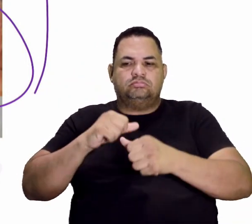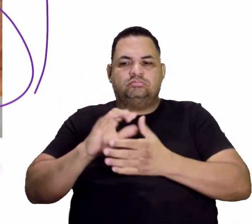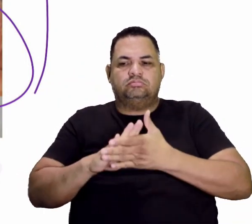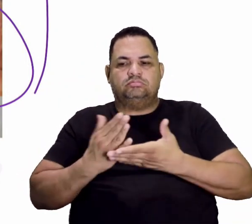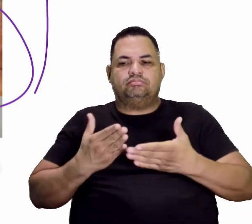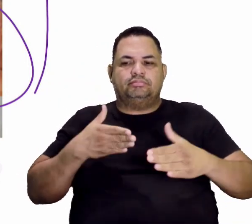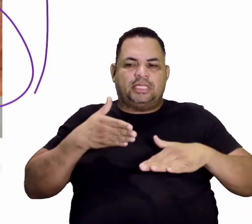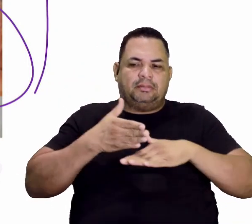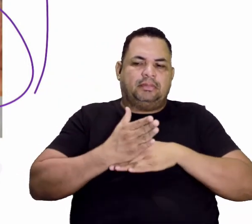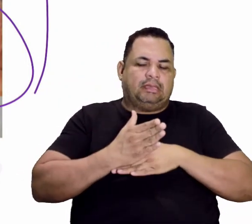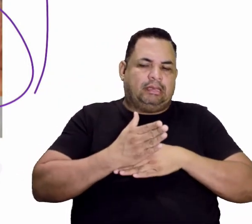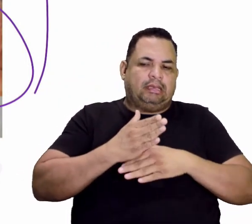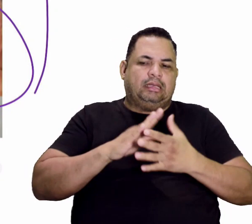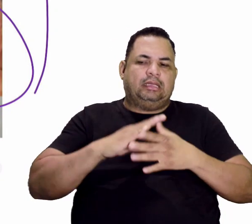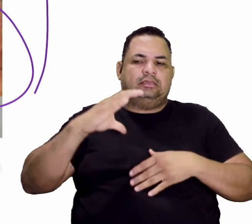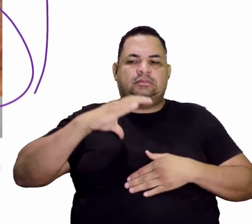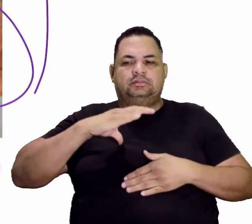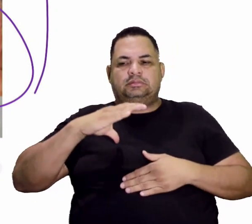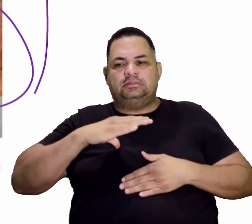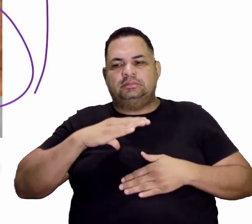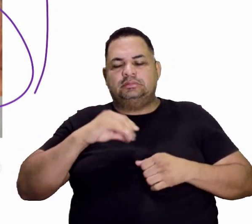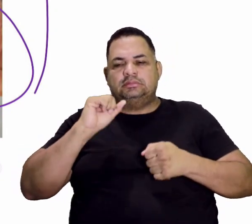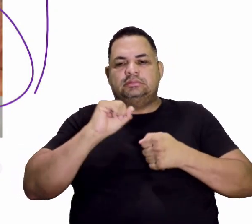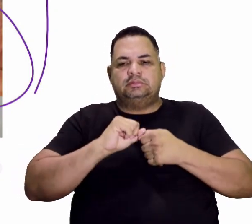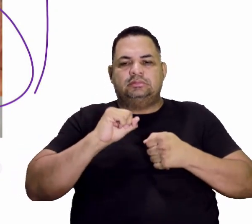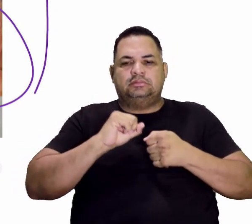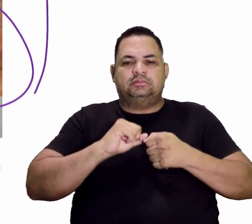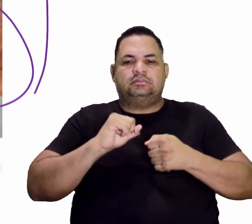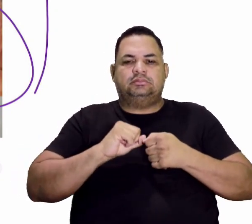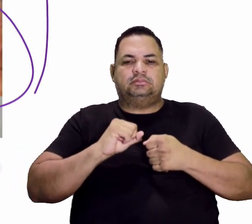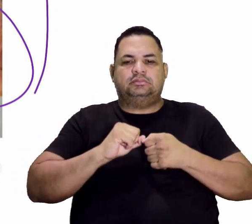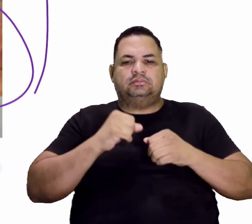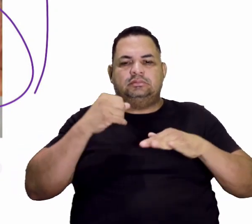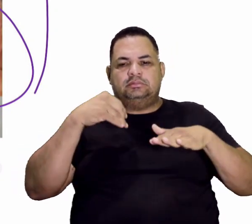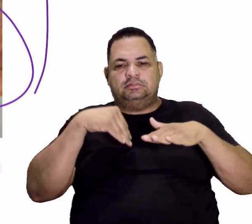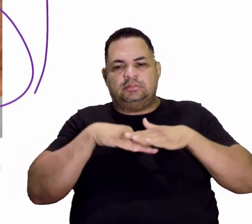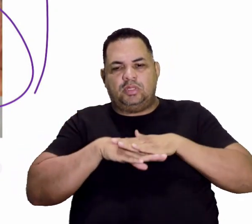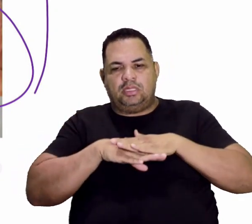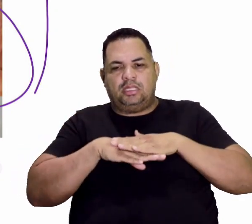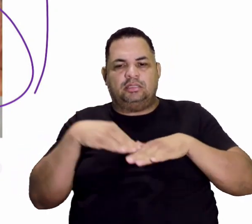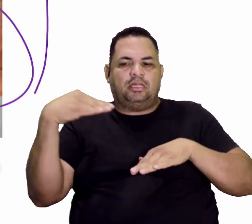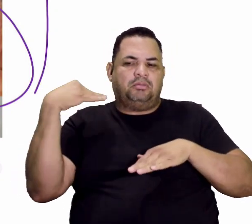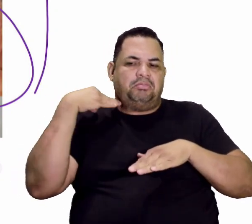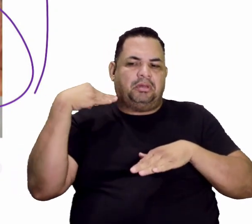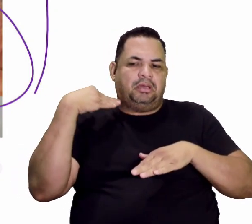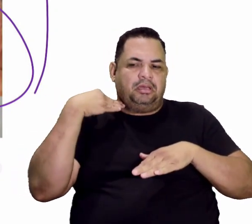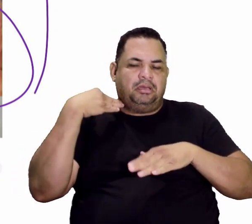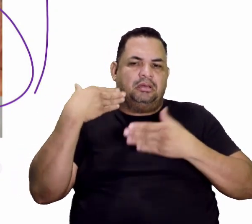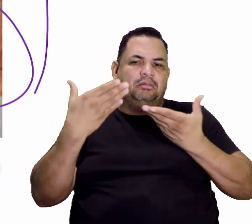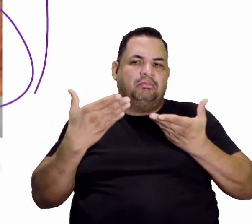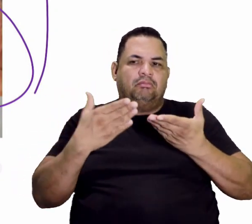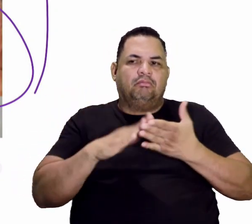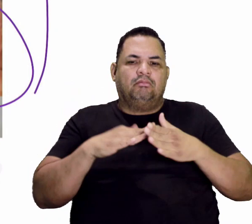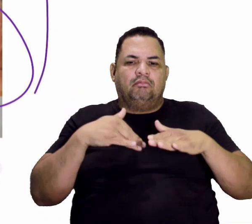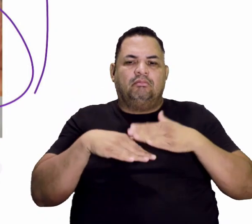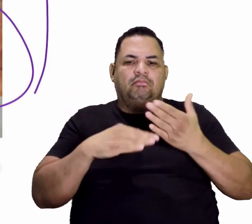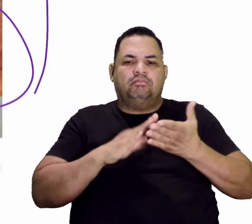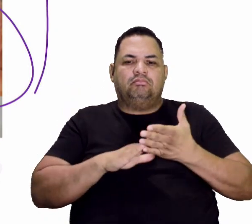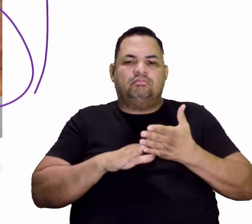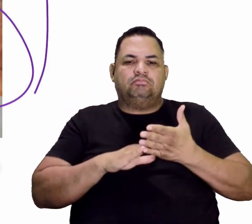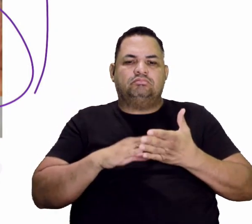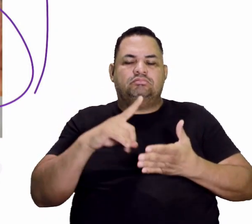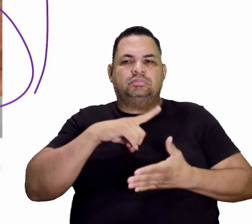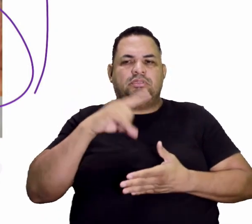até a cidade, nessa perspectiva, para fazer depósitos, essas coisas. Então, algum